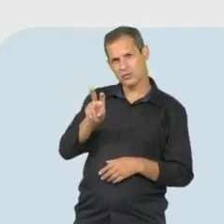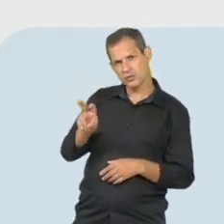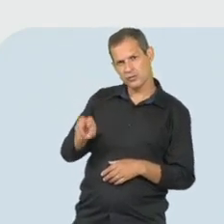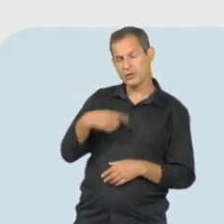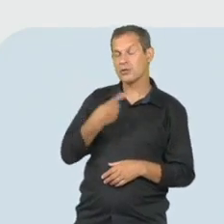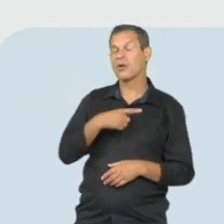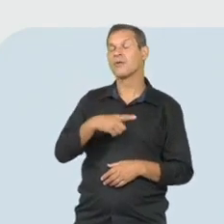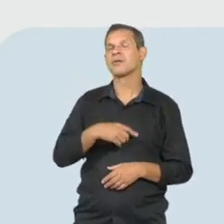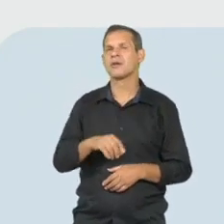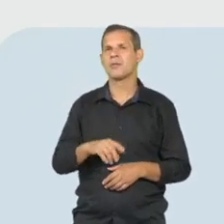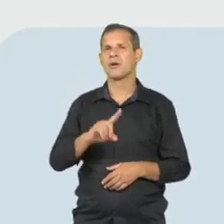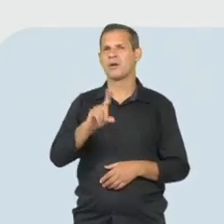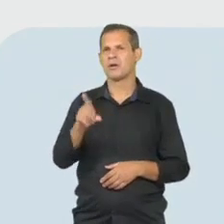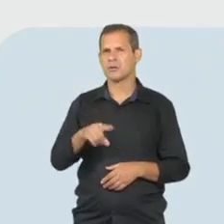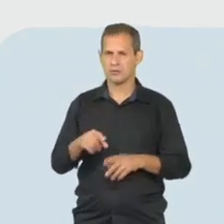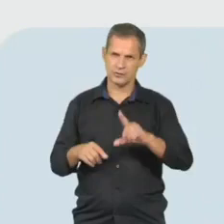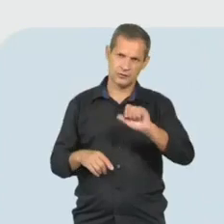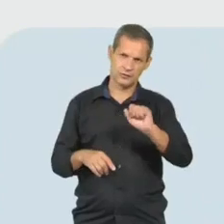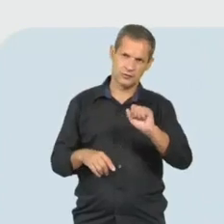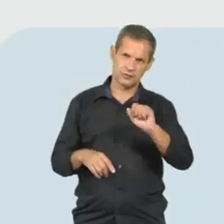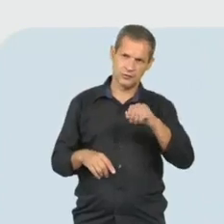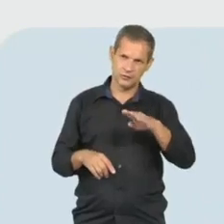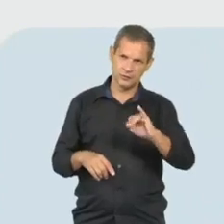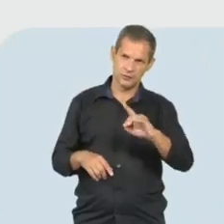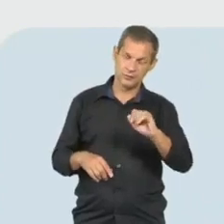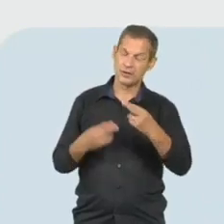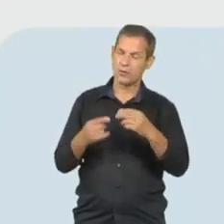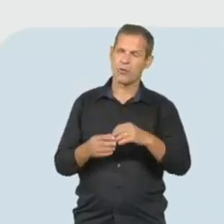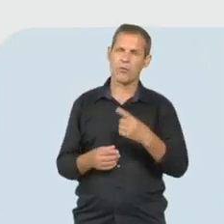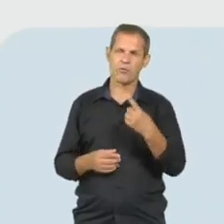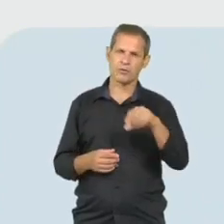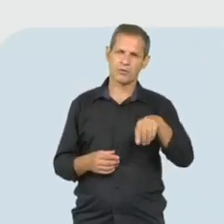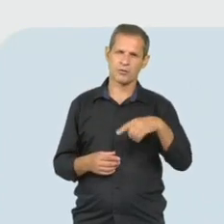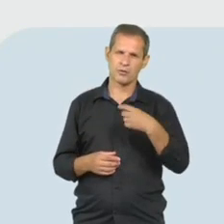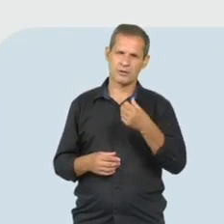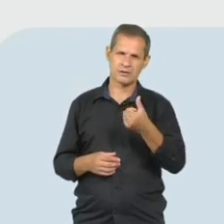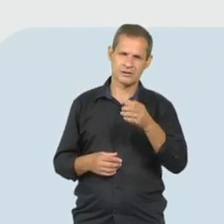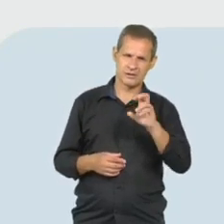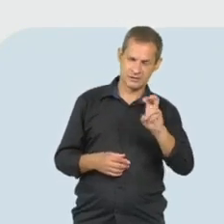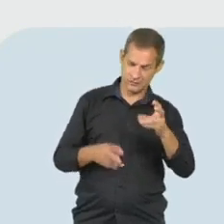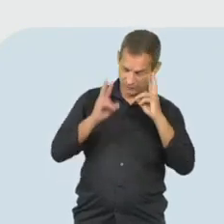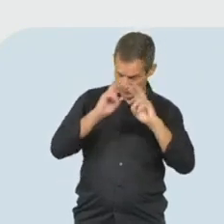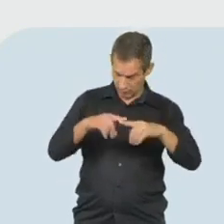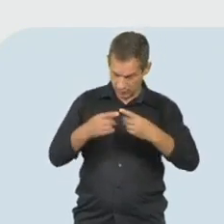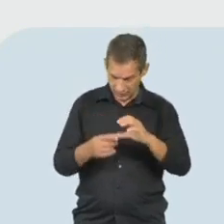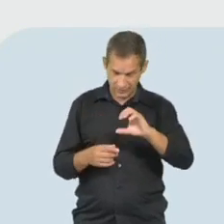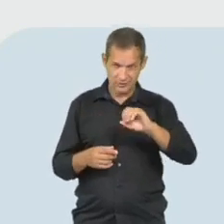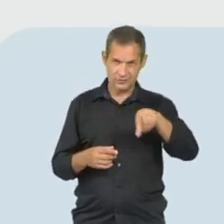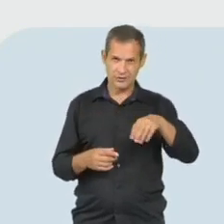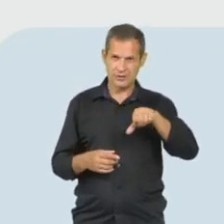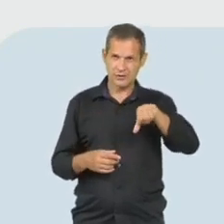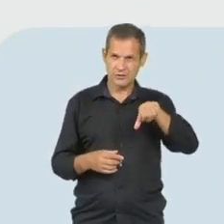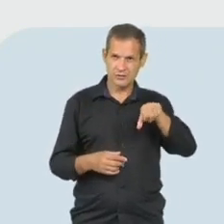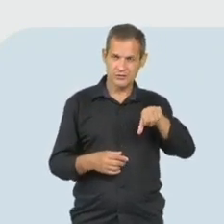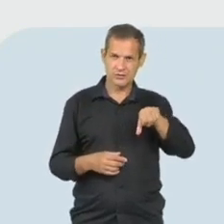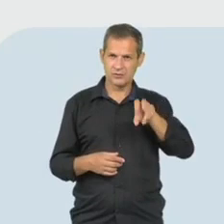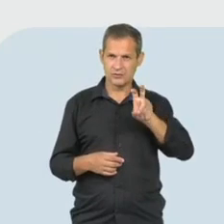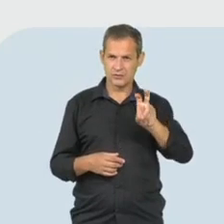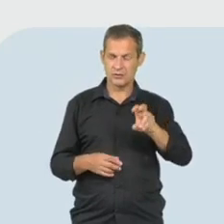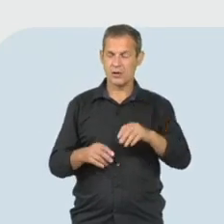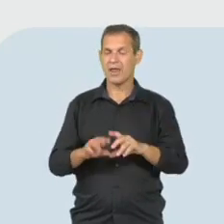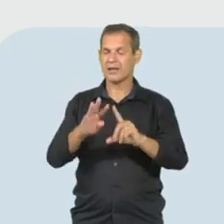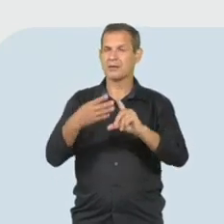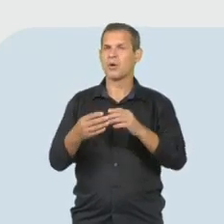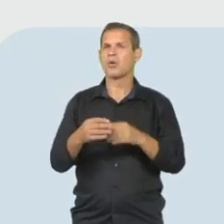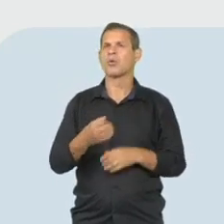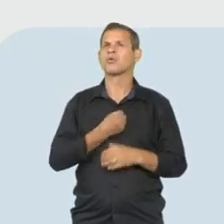está dizendo que o Z lambda é igual a 1,65. Vamos ver? Ó, 0,95, vem aqui na tabela, o número mais próximo